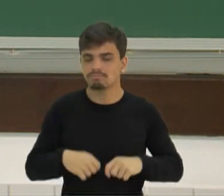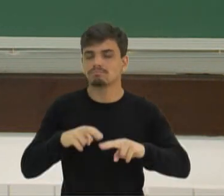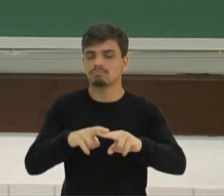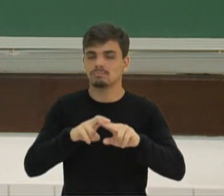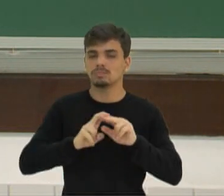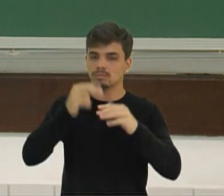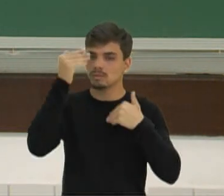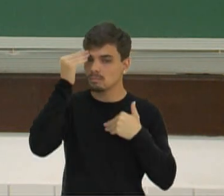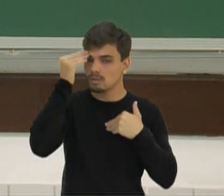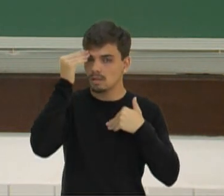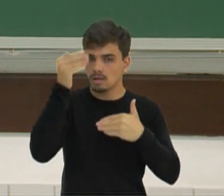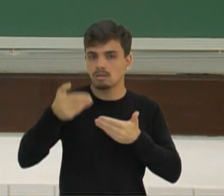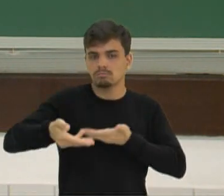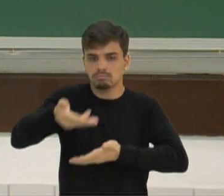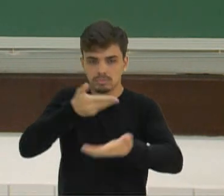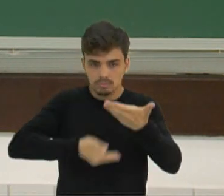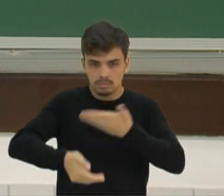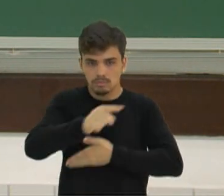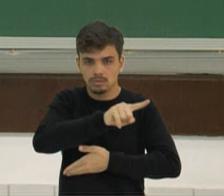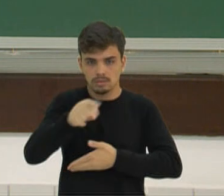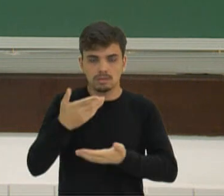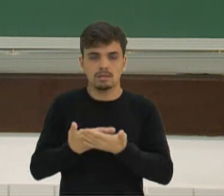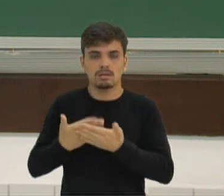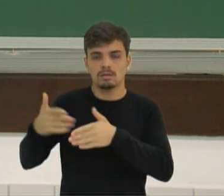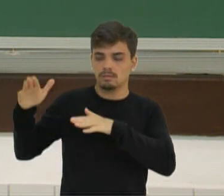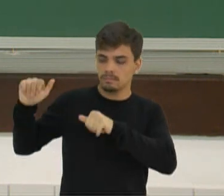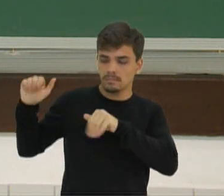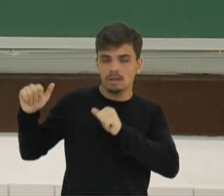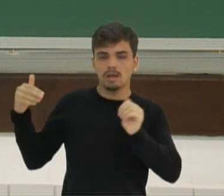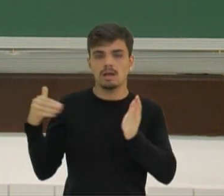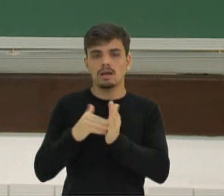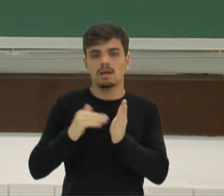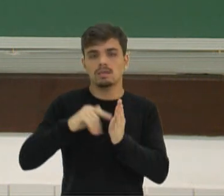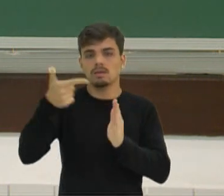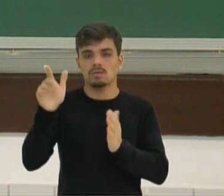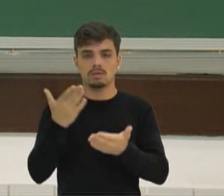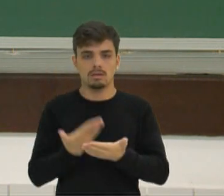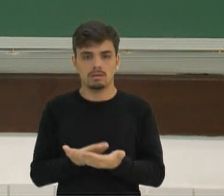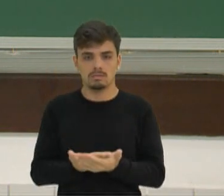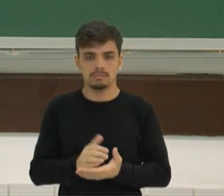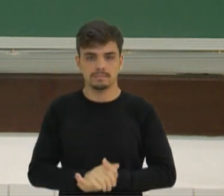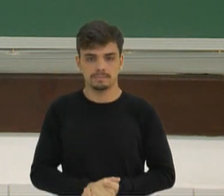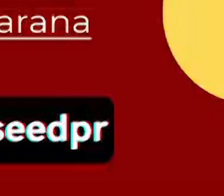obrigada pela participação de vocês em mais uma aula de língua espanhola e até a nossa próxima aula.